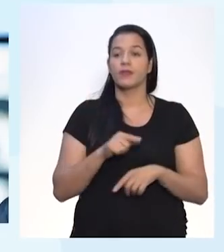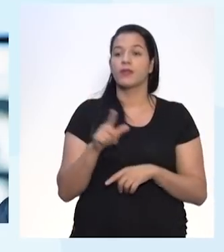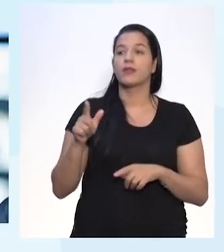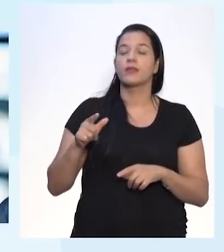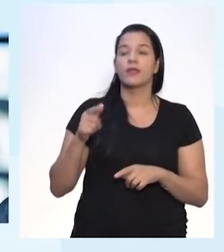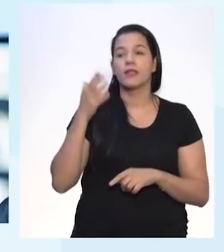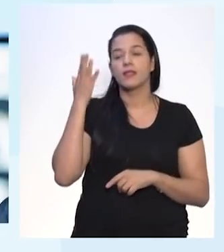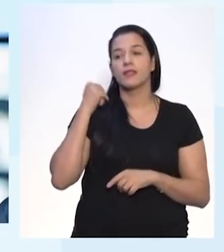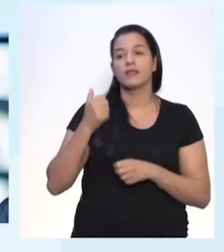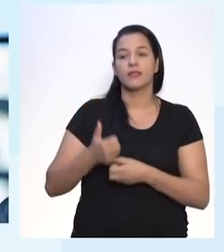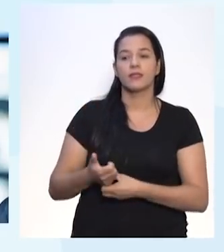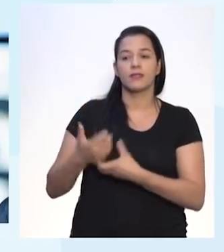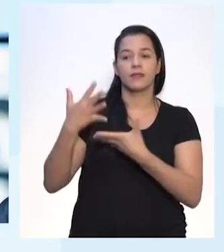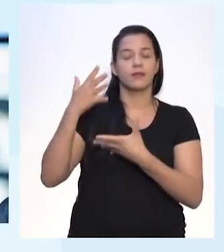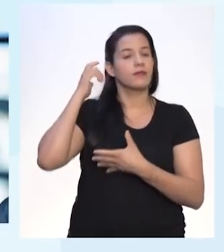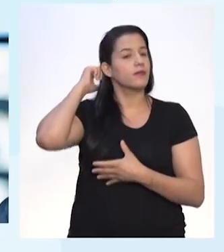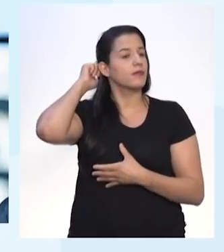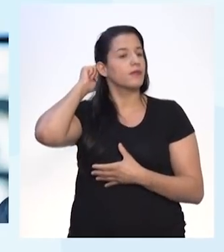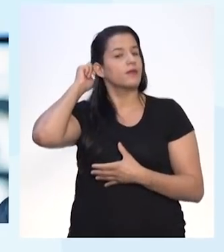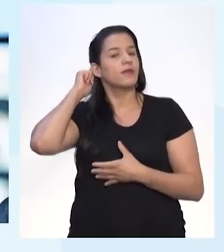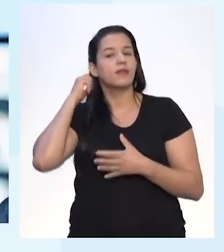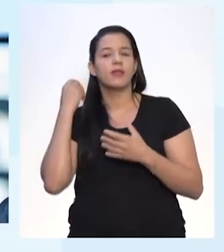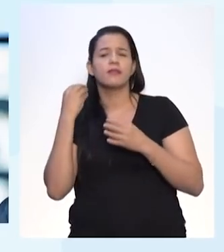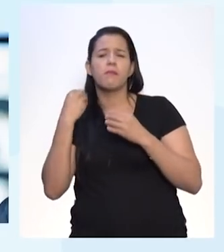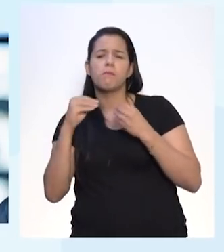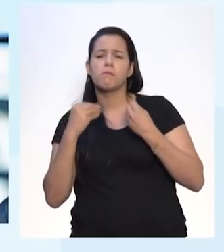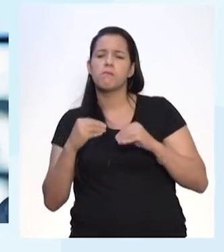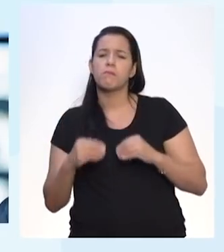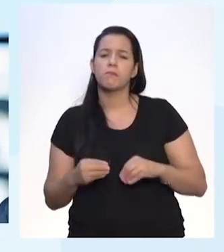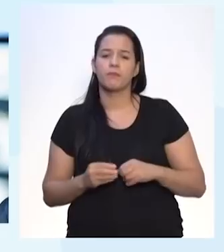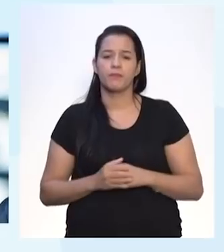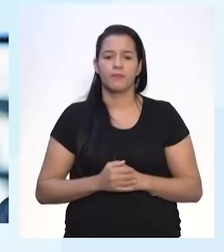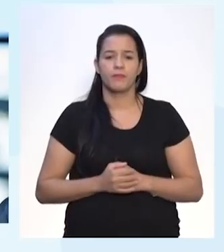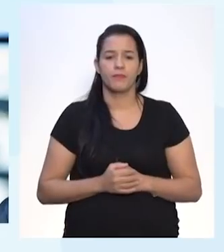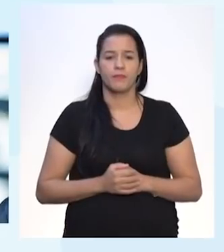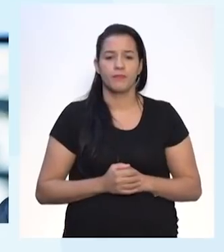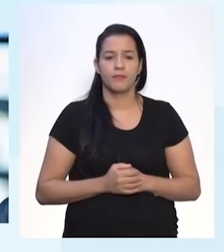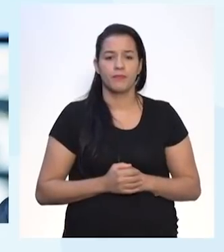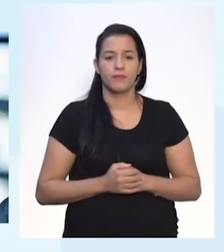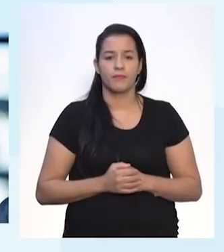povo sacou nessas instruçõezinhas aí?